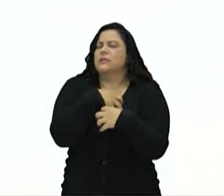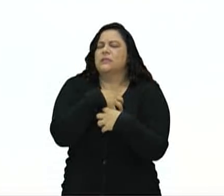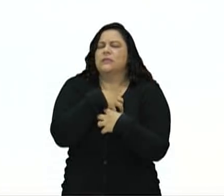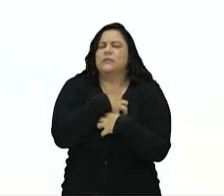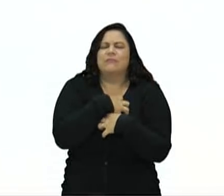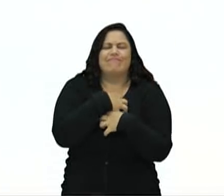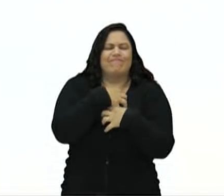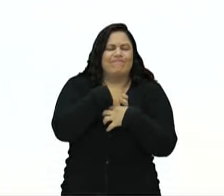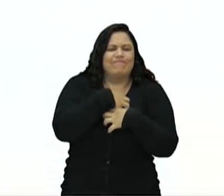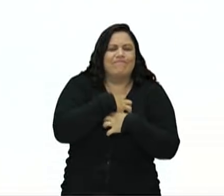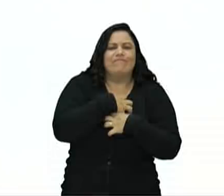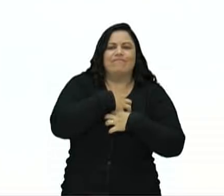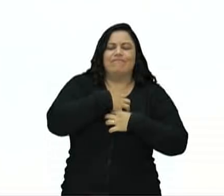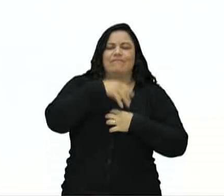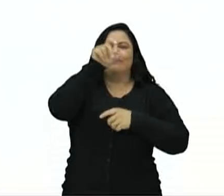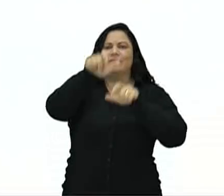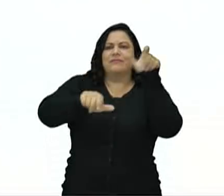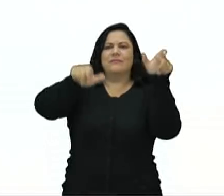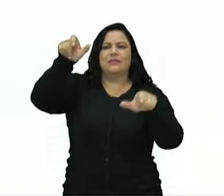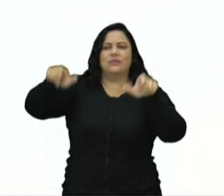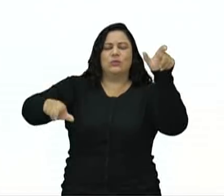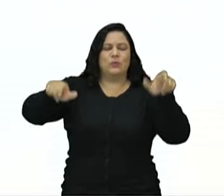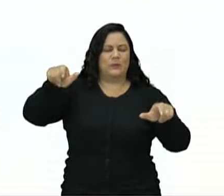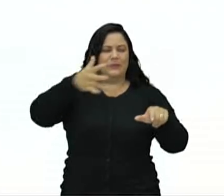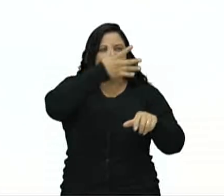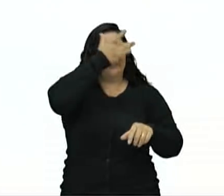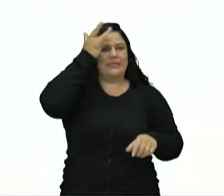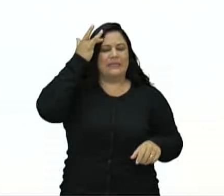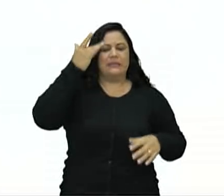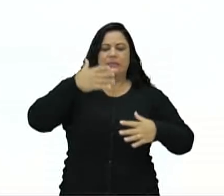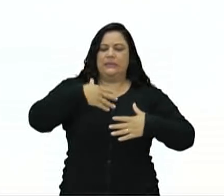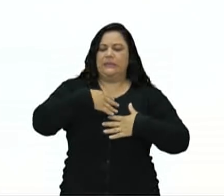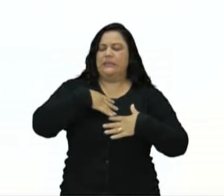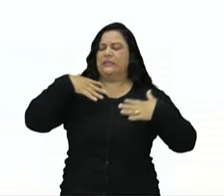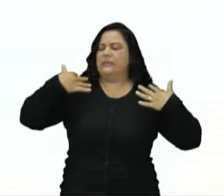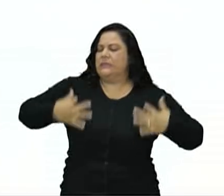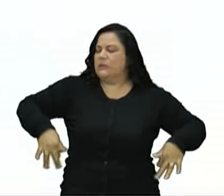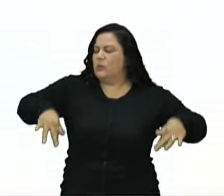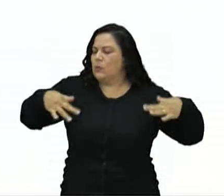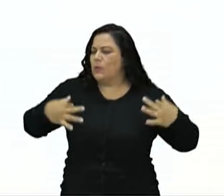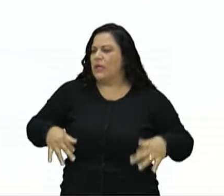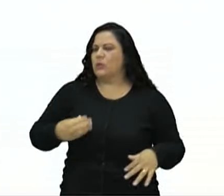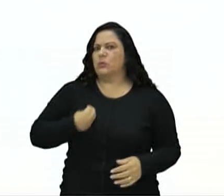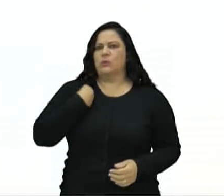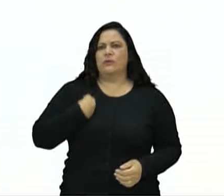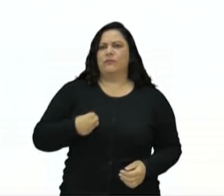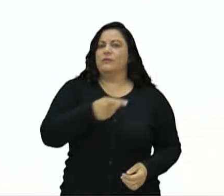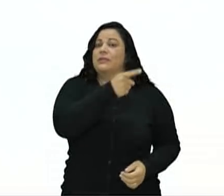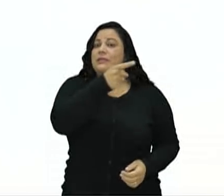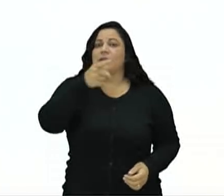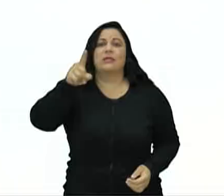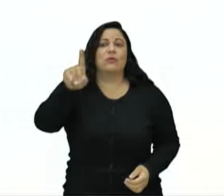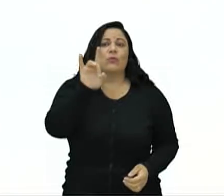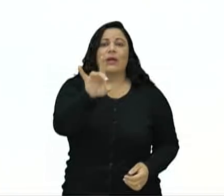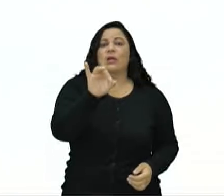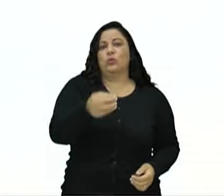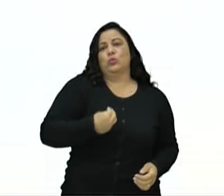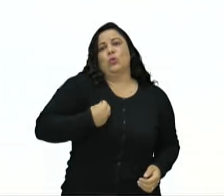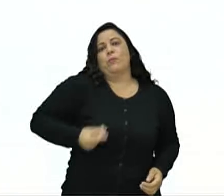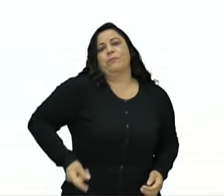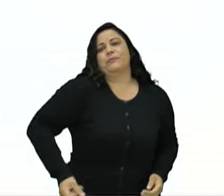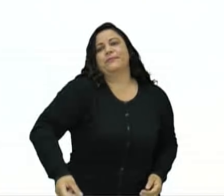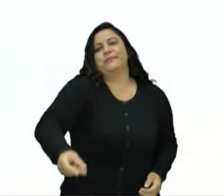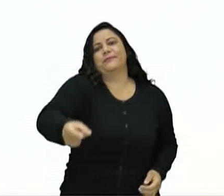mundo e para com as pessoas. Com a dor existencial, a vida não é só vivida, ela é sentida.